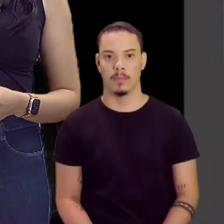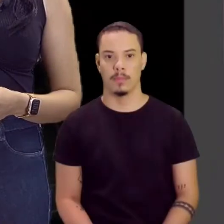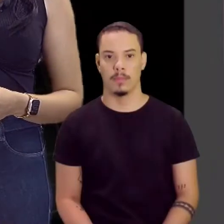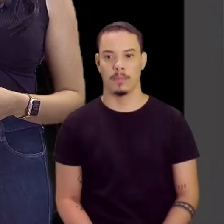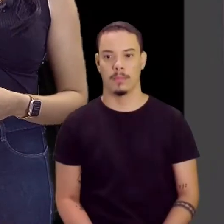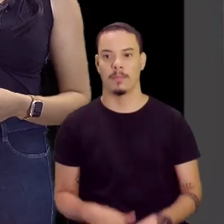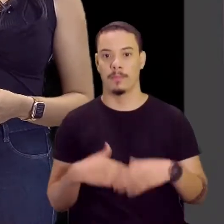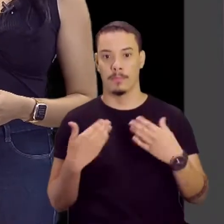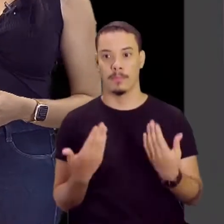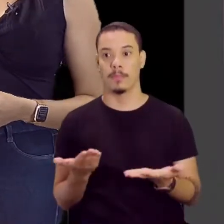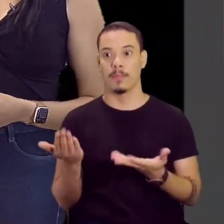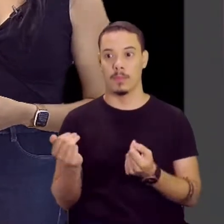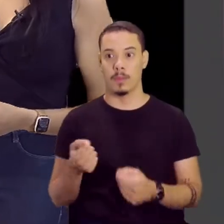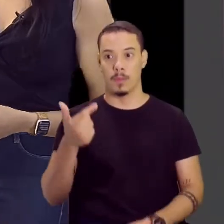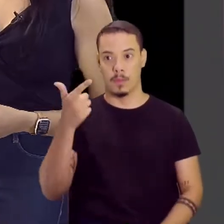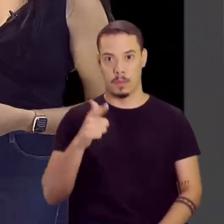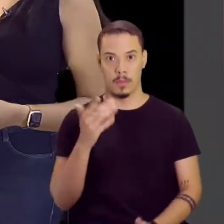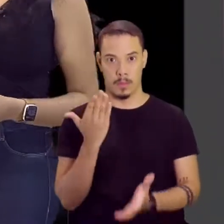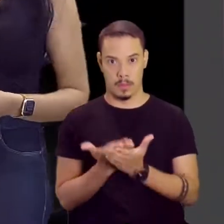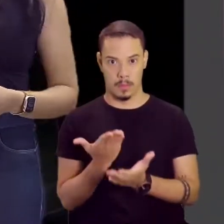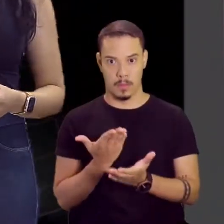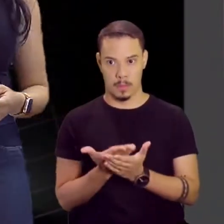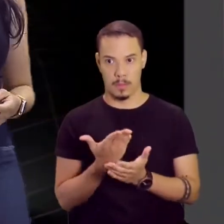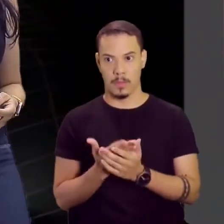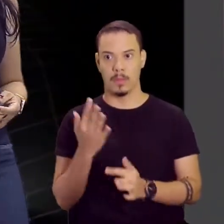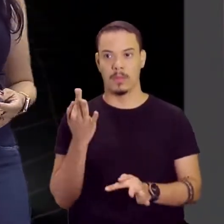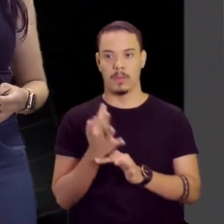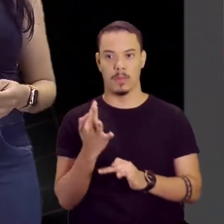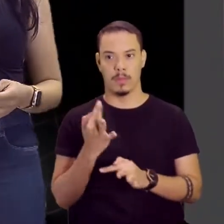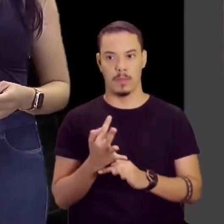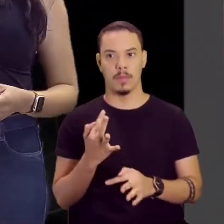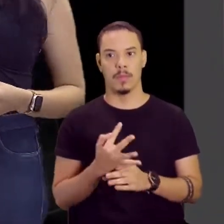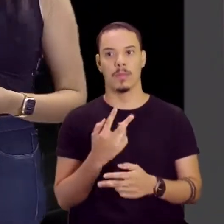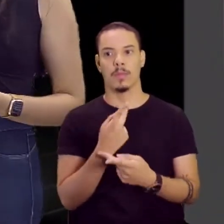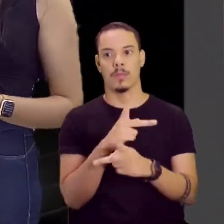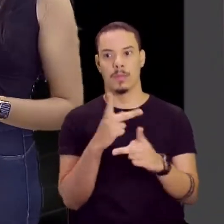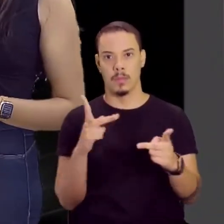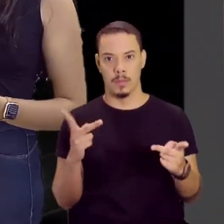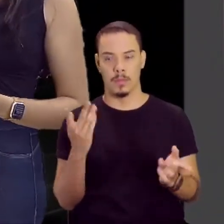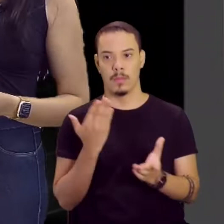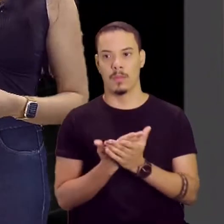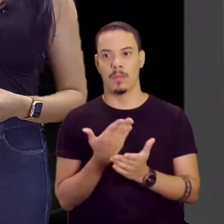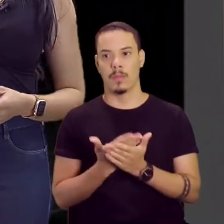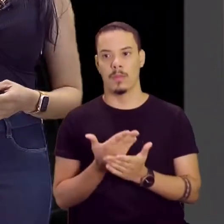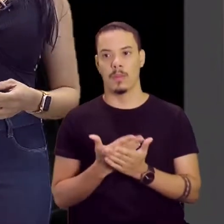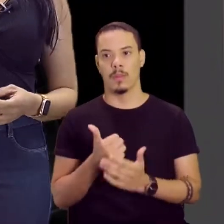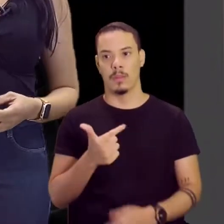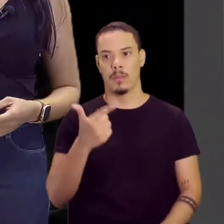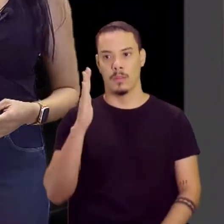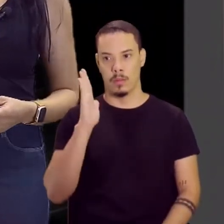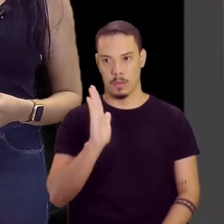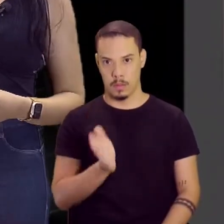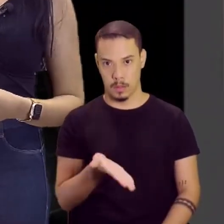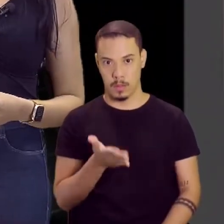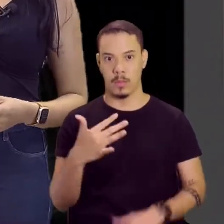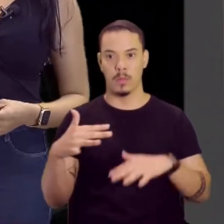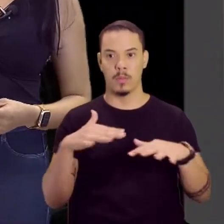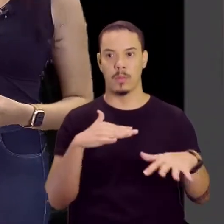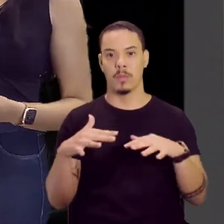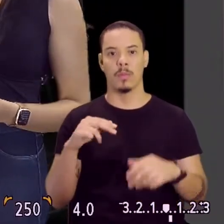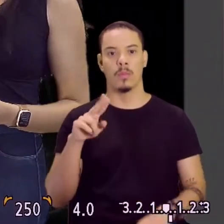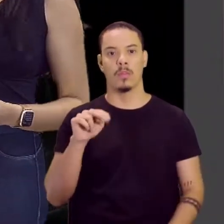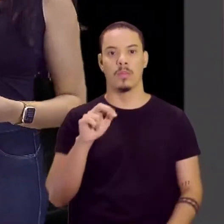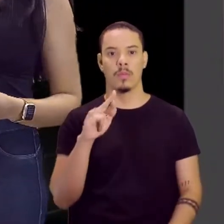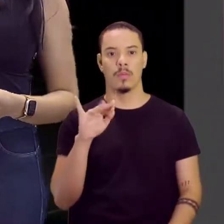E aí, jovem, mais uma aula, né? Mais uma aula de física para vocês. Estamos na aula 12 já. Já. Movimento